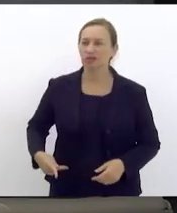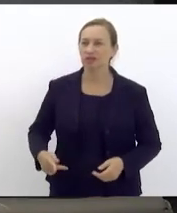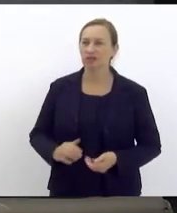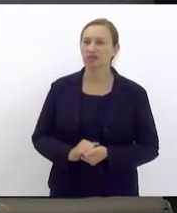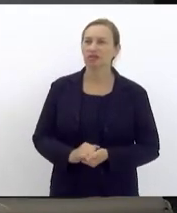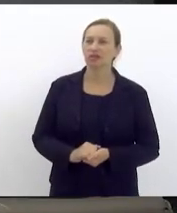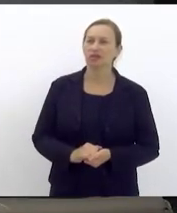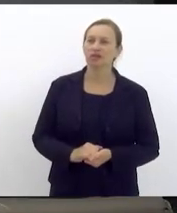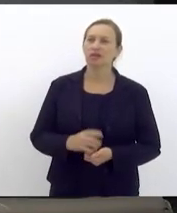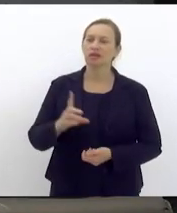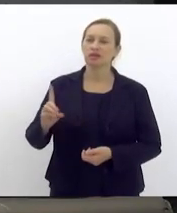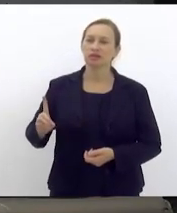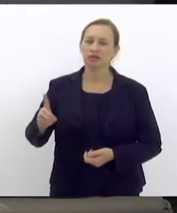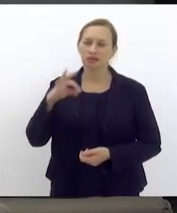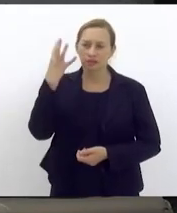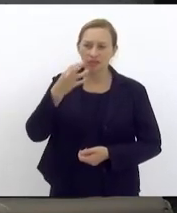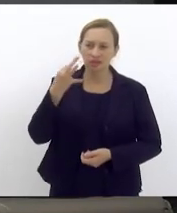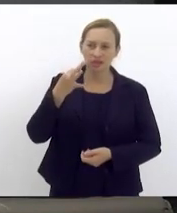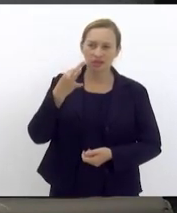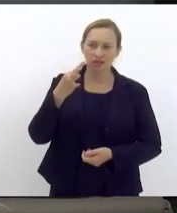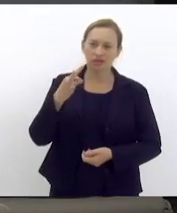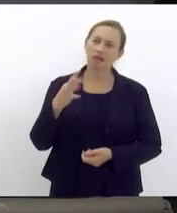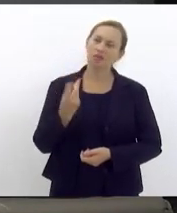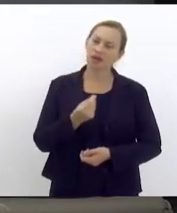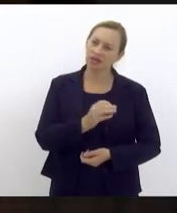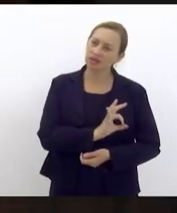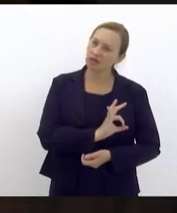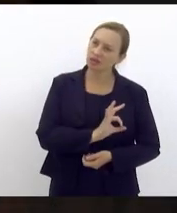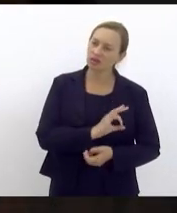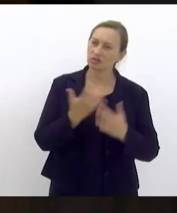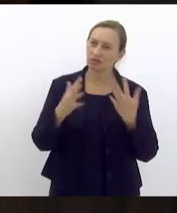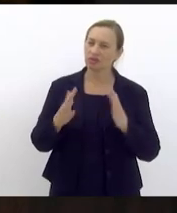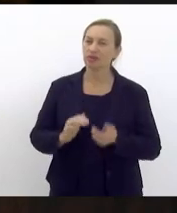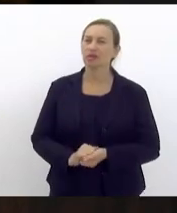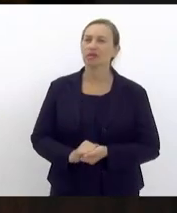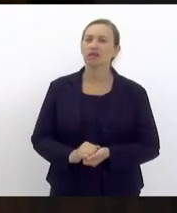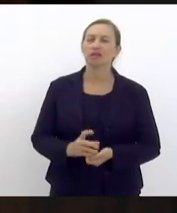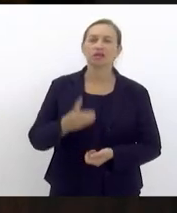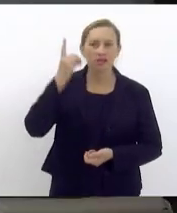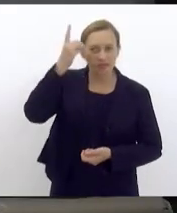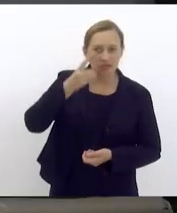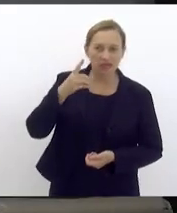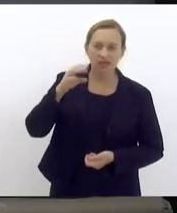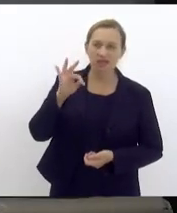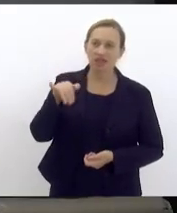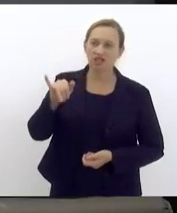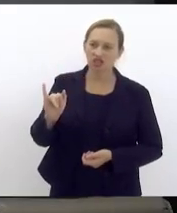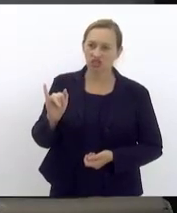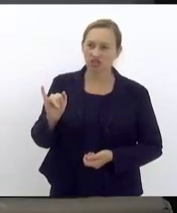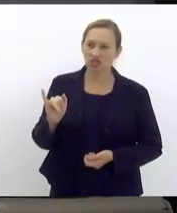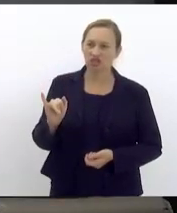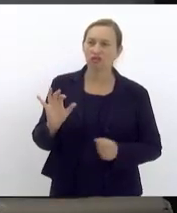Rocha Parabéns deputado pela comissão de saúde Deputado tão de Vieira